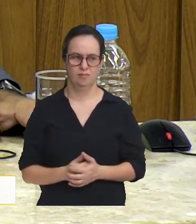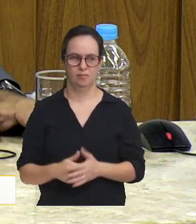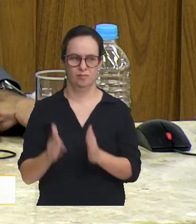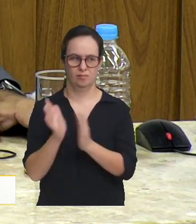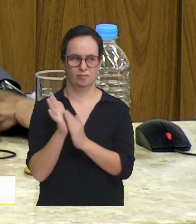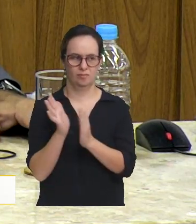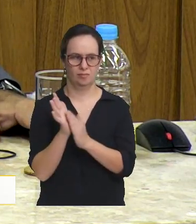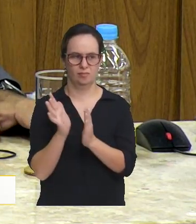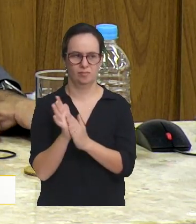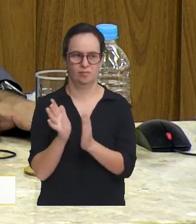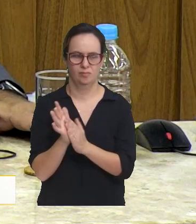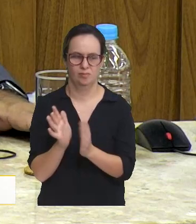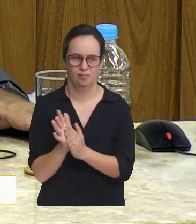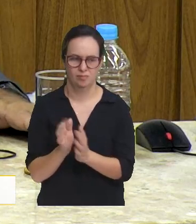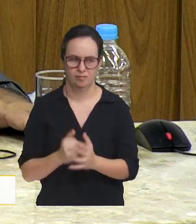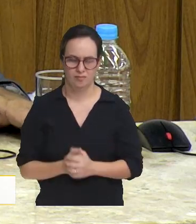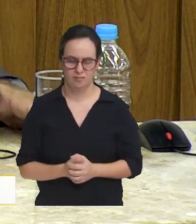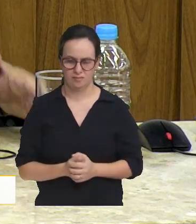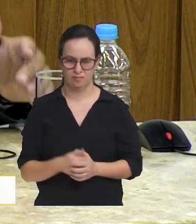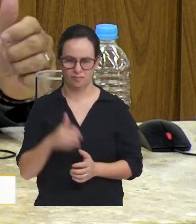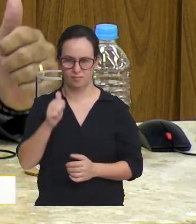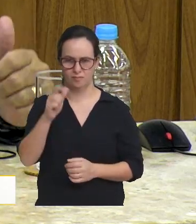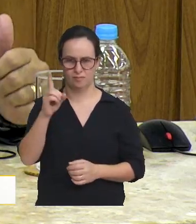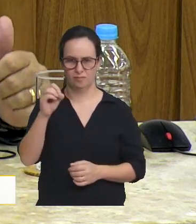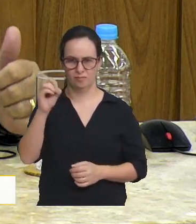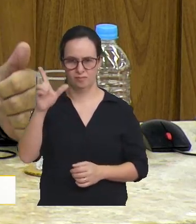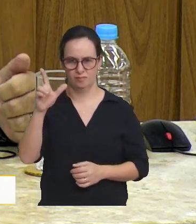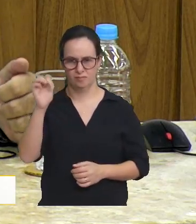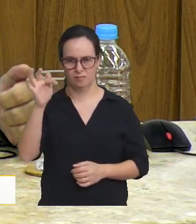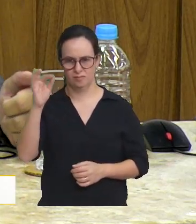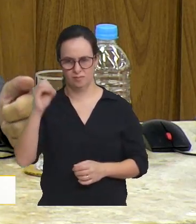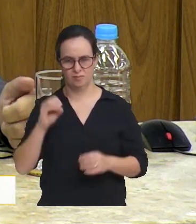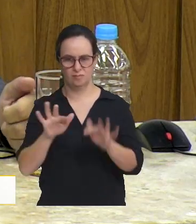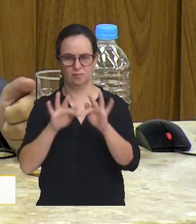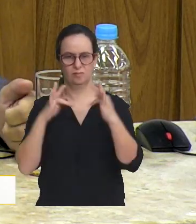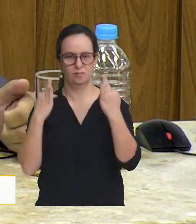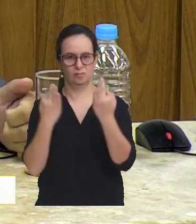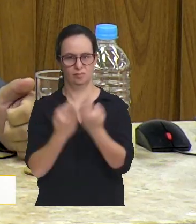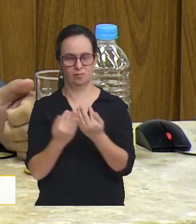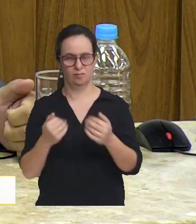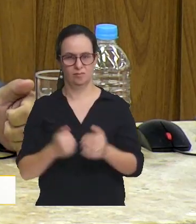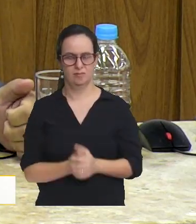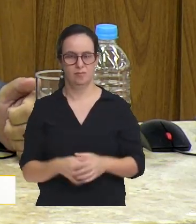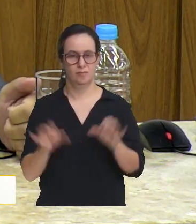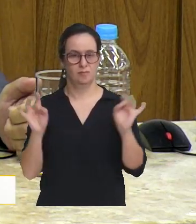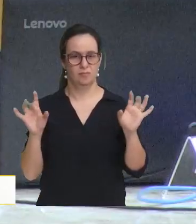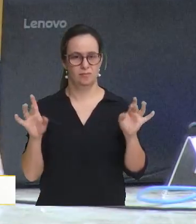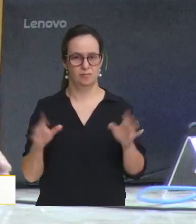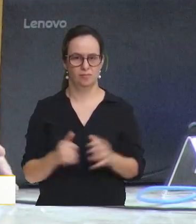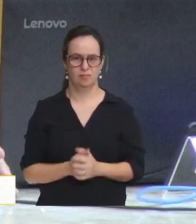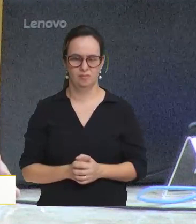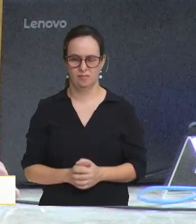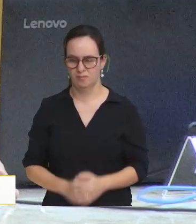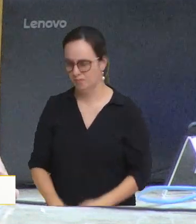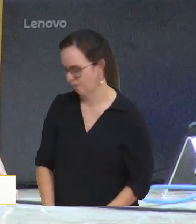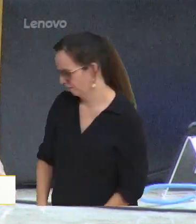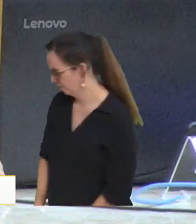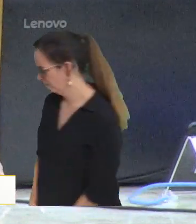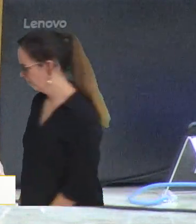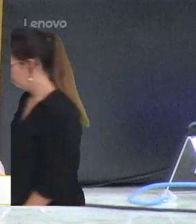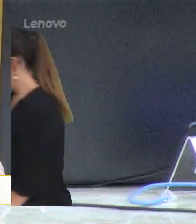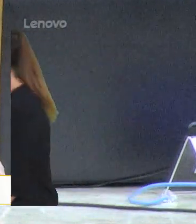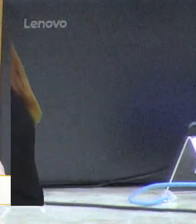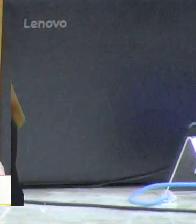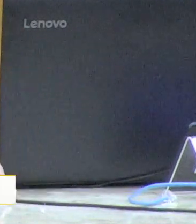construído essa família maravilhosa. Parabéns também, Rogério. Obrigado, senhor presidente. Concedo a palavra ao vereador